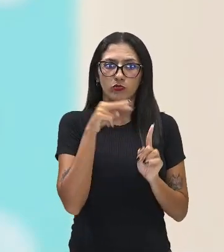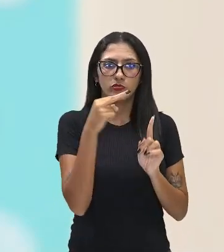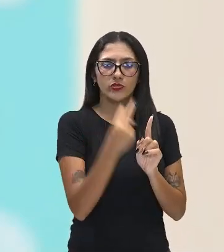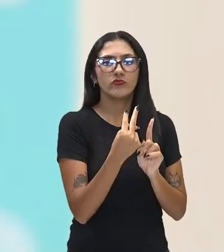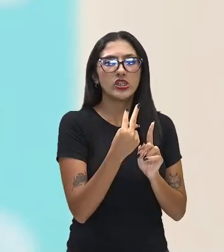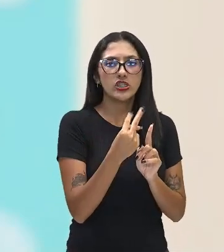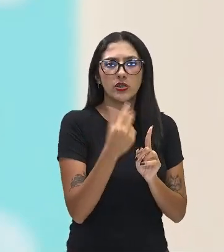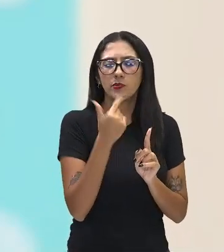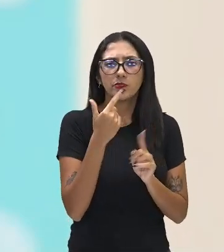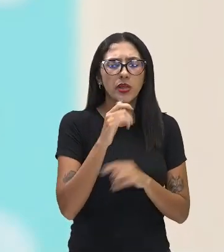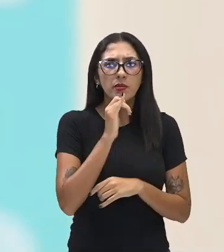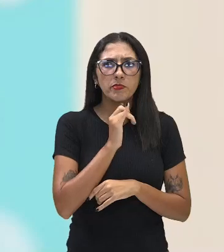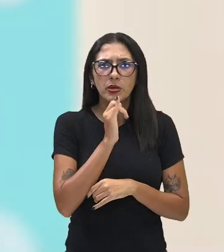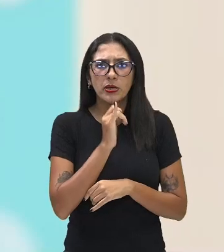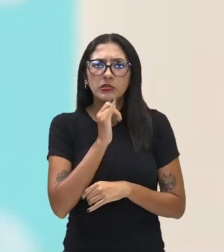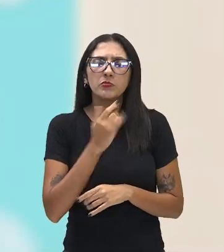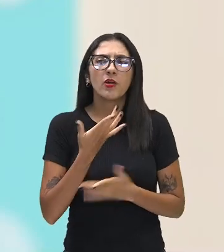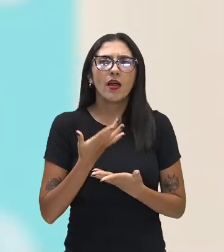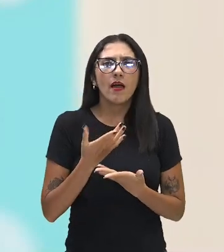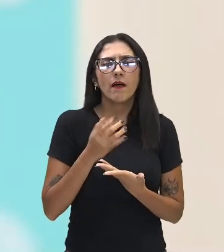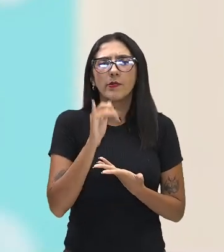Ninguém falou, esse